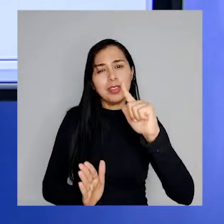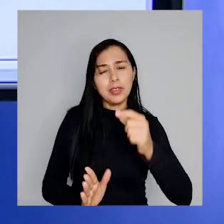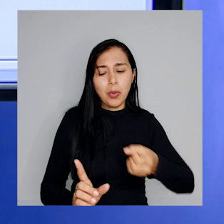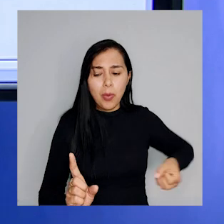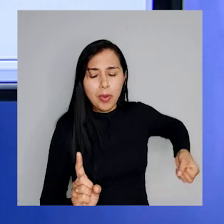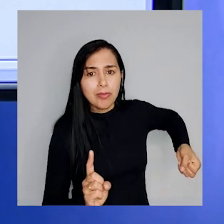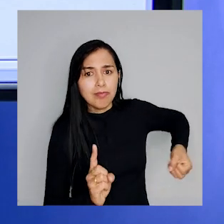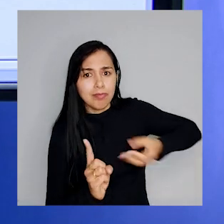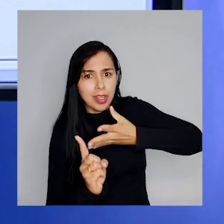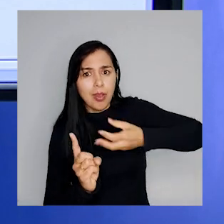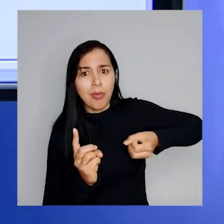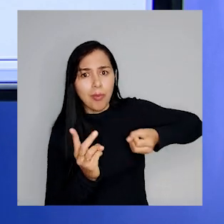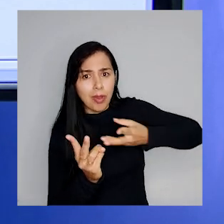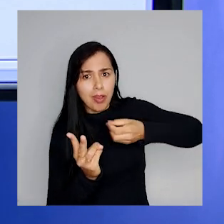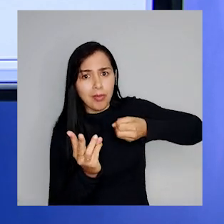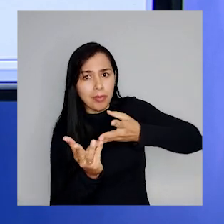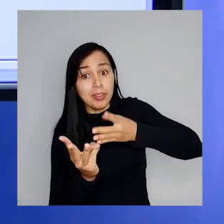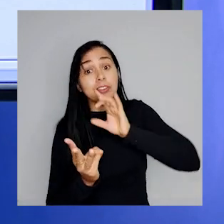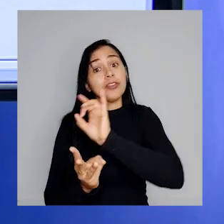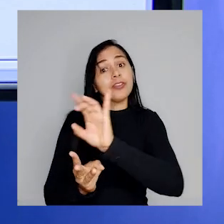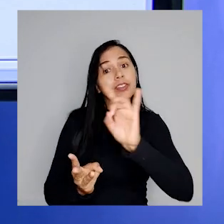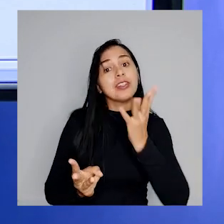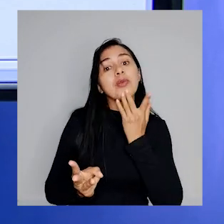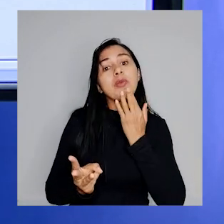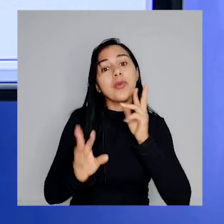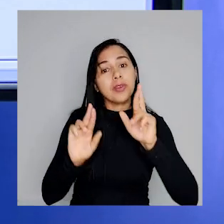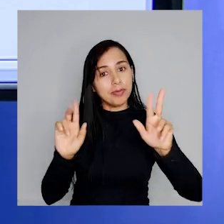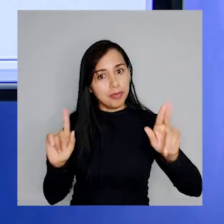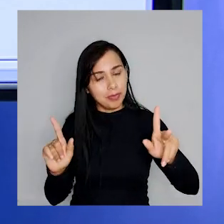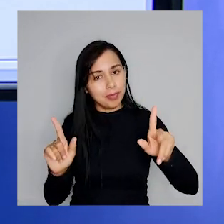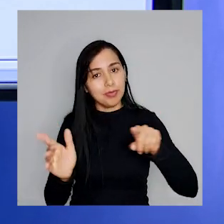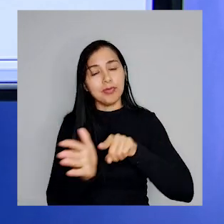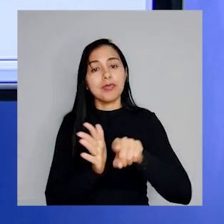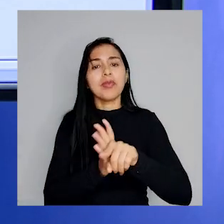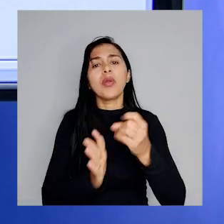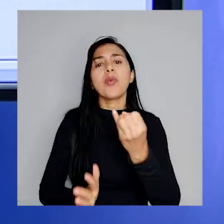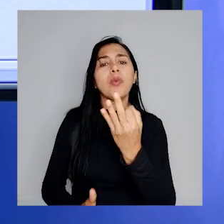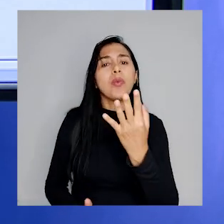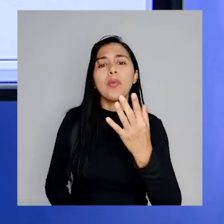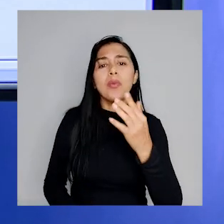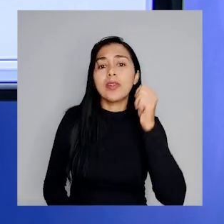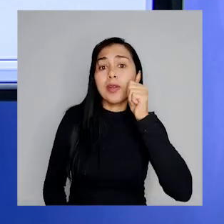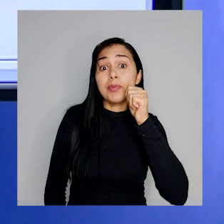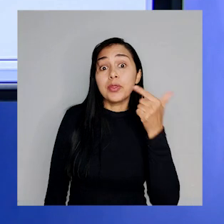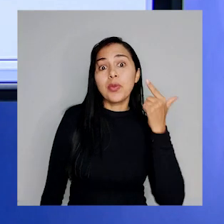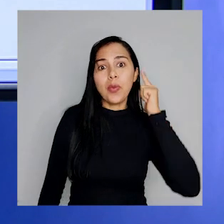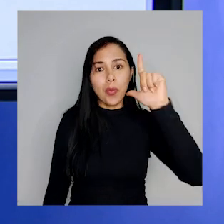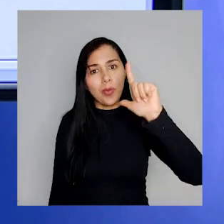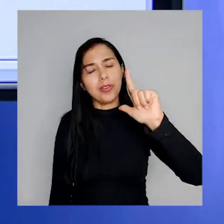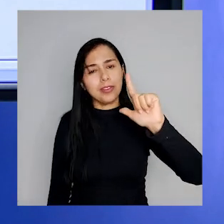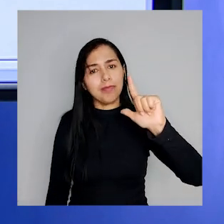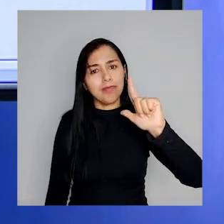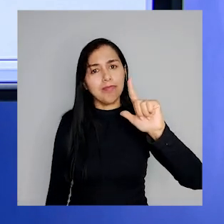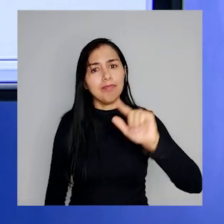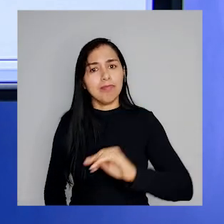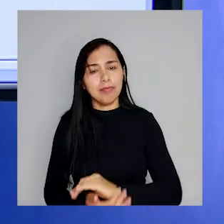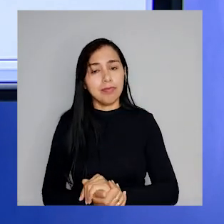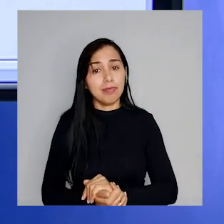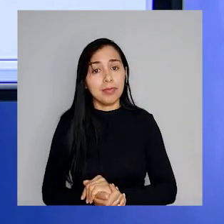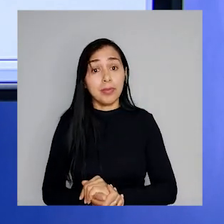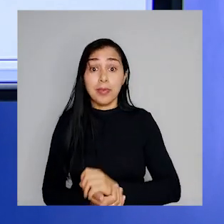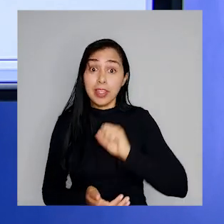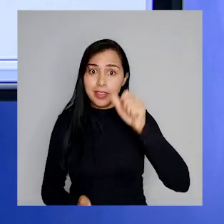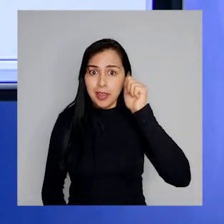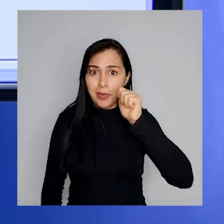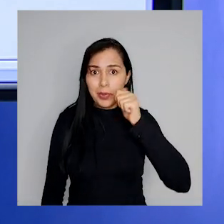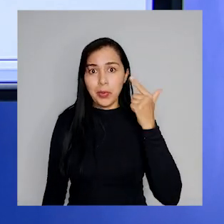cor. Pelo menos um pino de cada cor. Quantos pinos de cada cor ela derrubou? Então, olha só. Ela